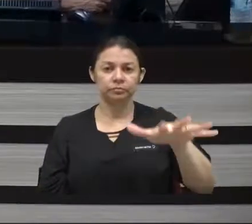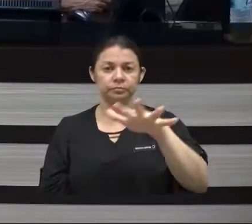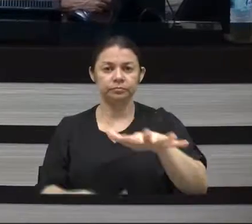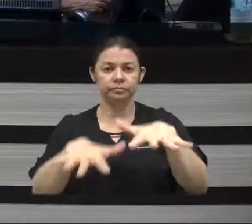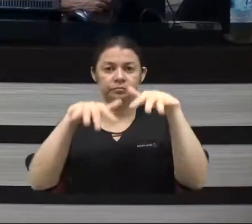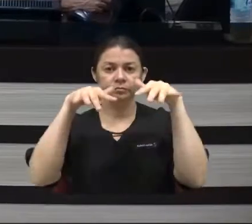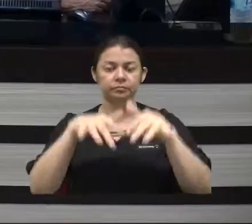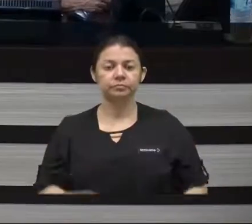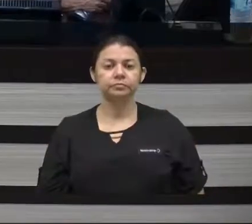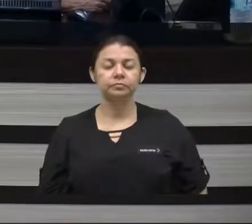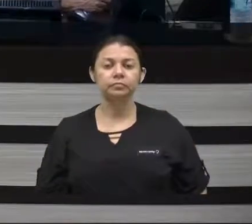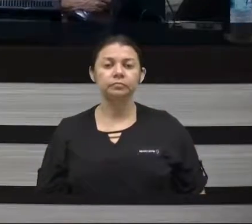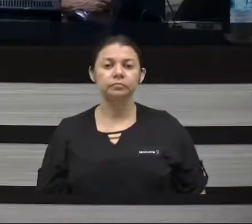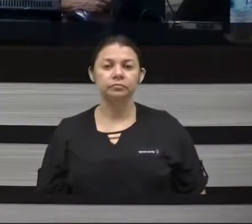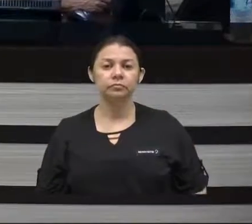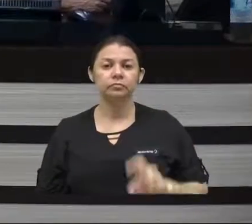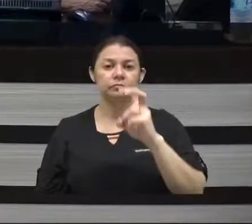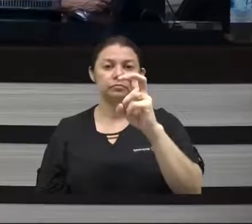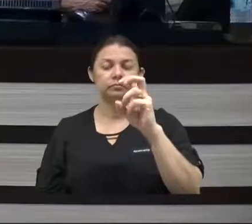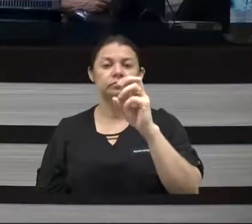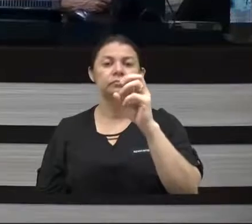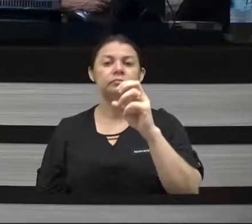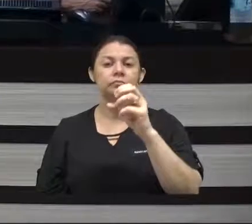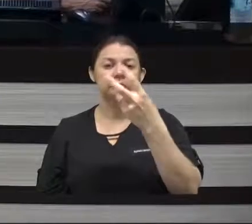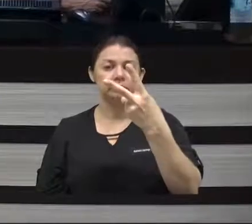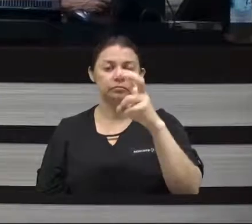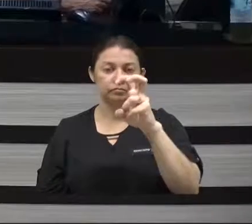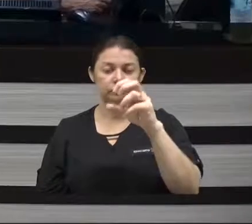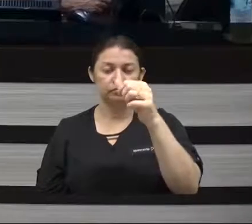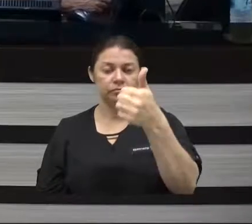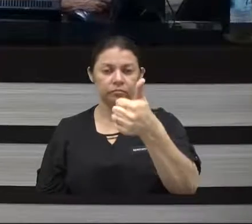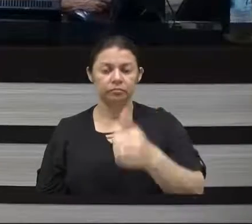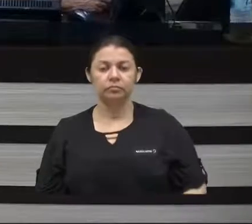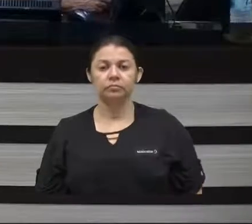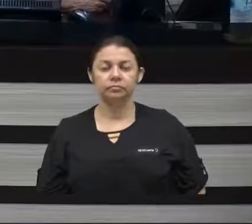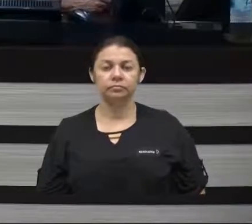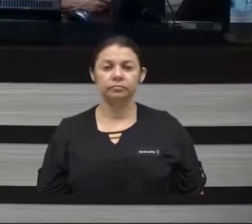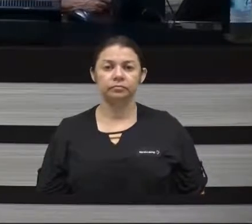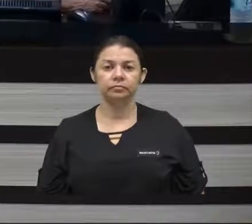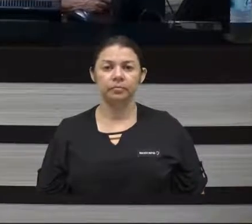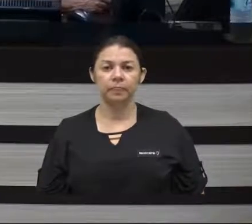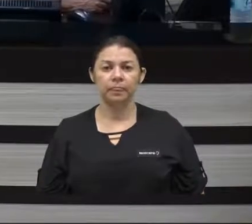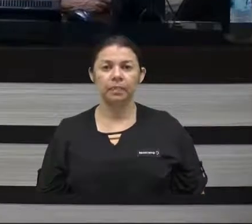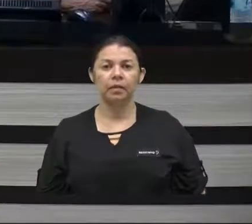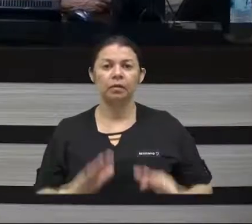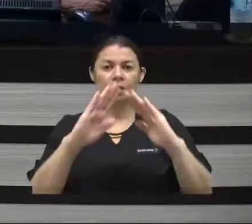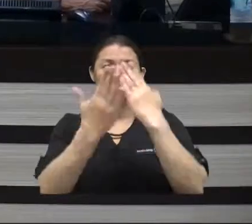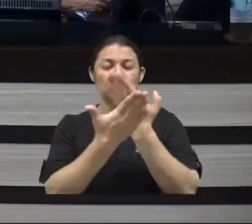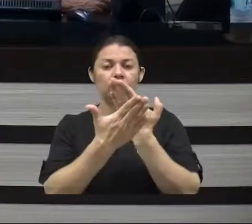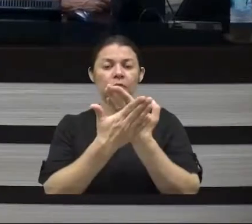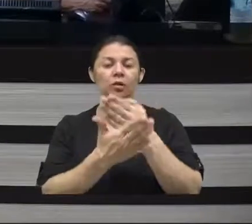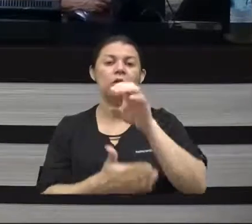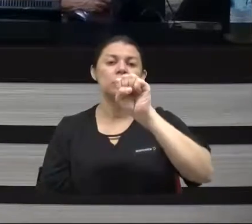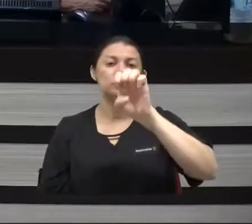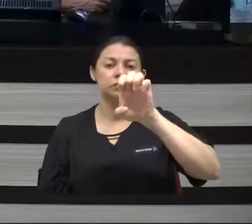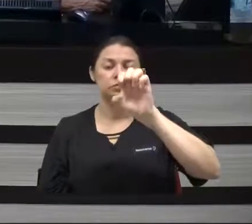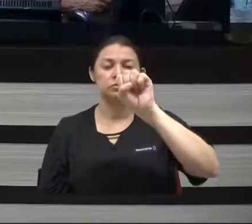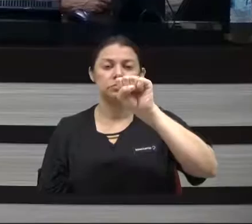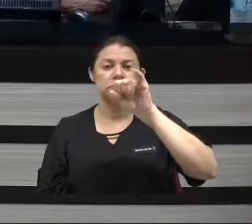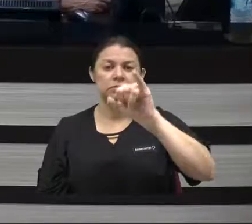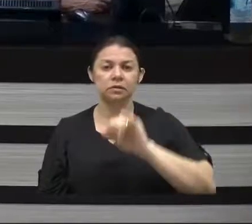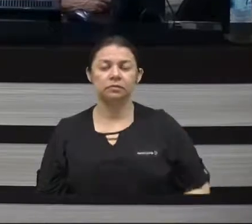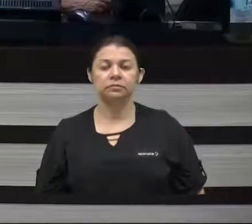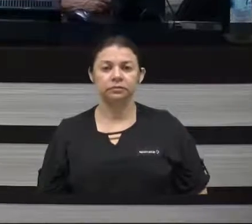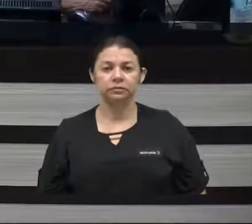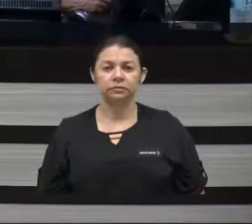Moção 251, moção de aplauso à Escola SESI 408 pela realização do projeto Viajando Através